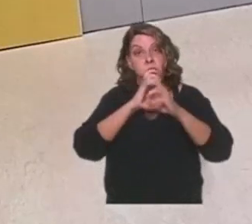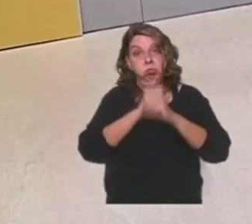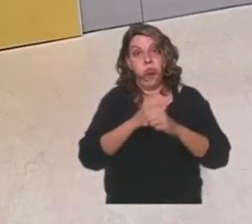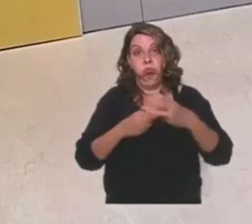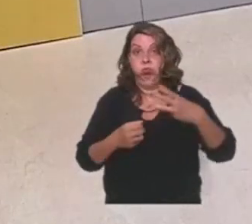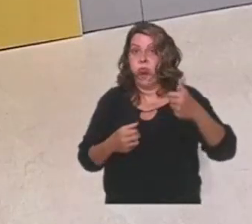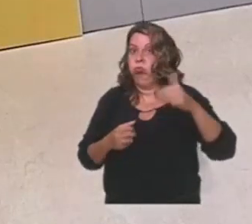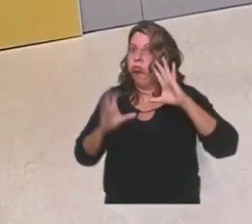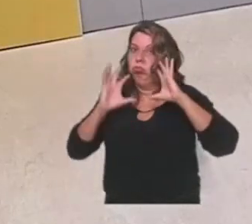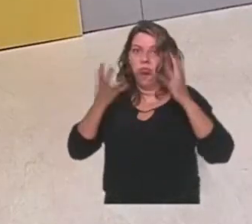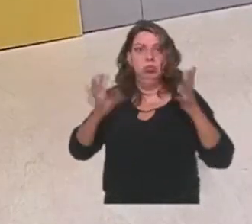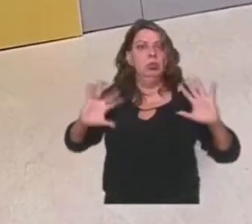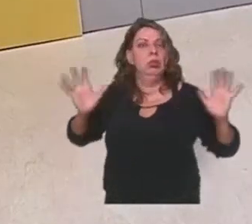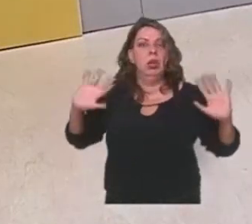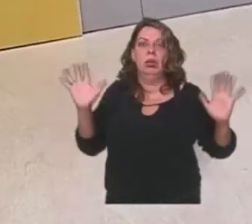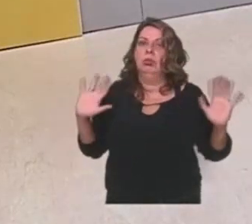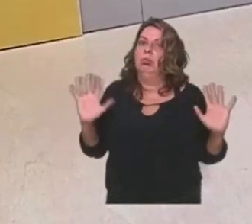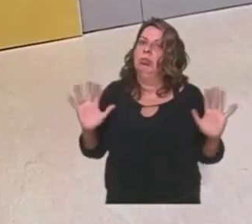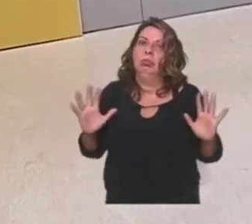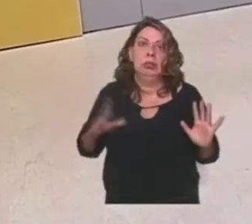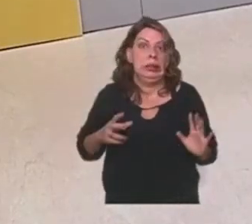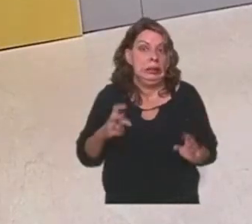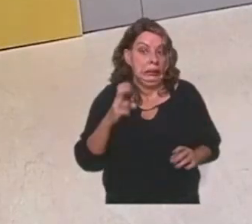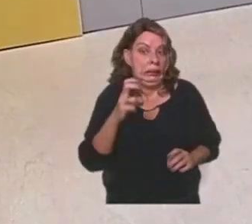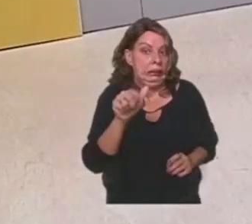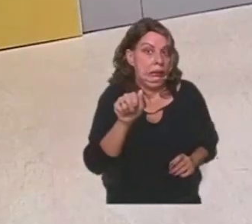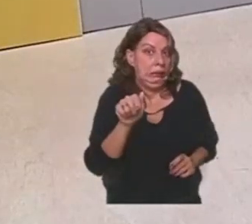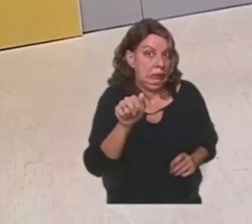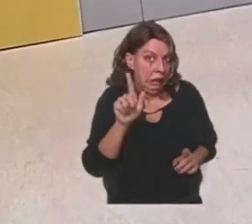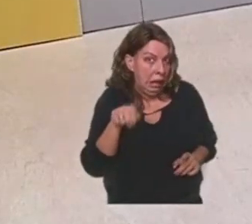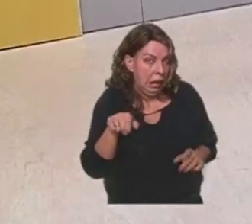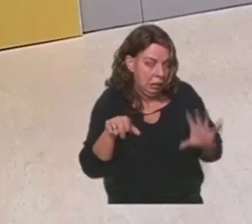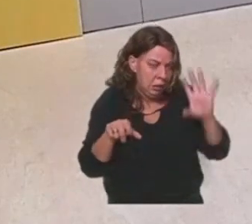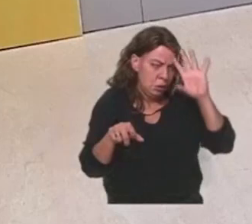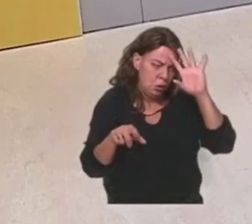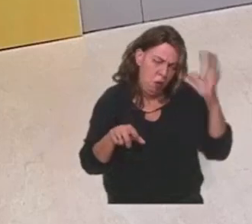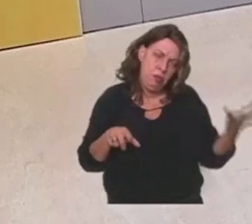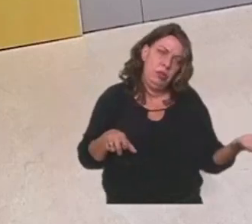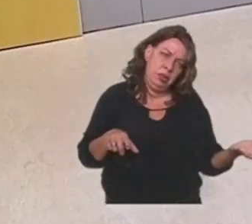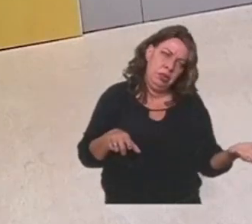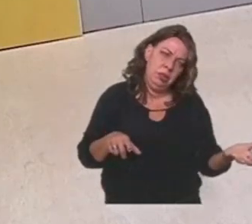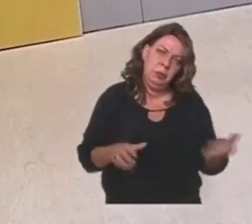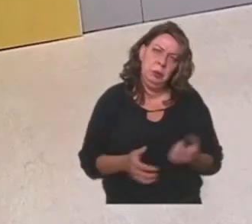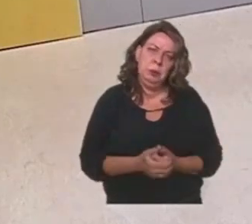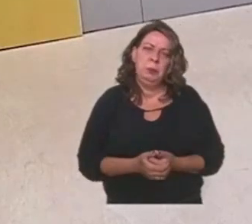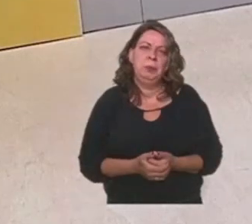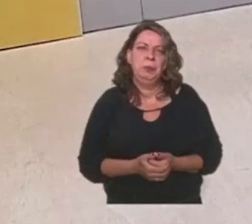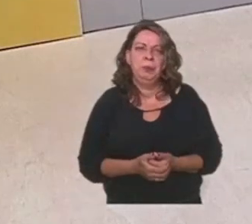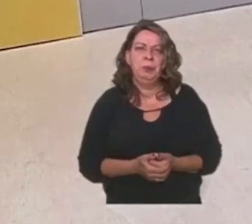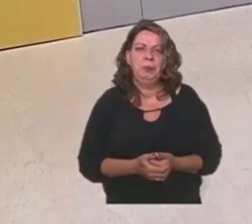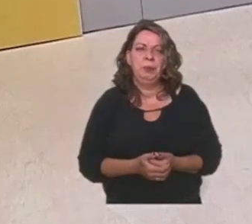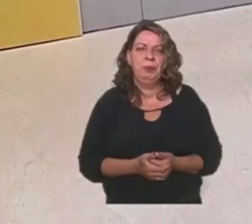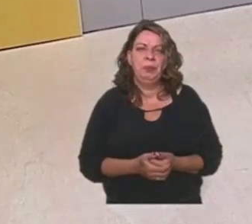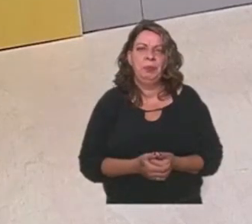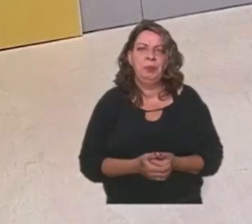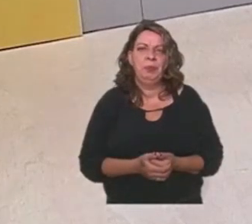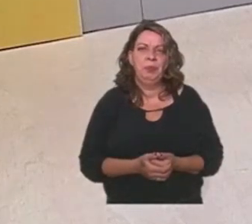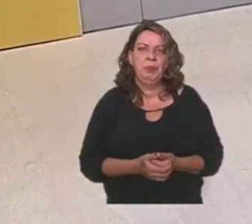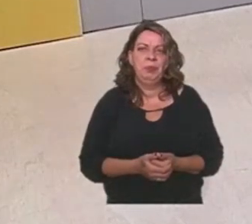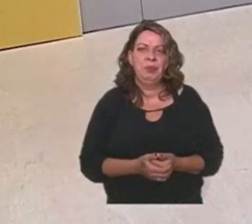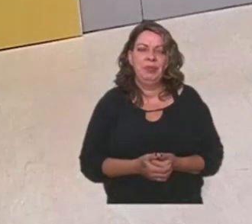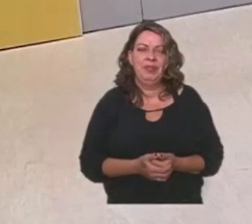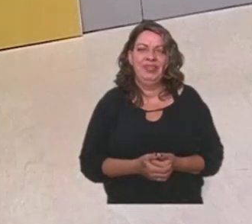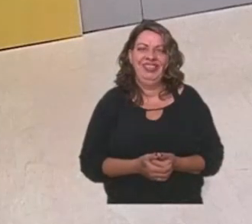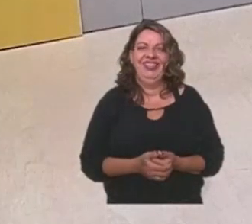chamadas, nada decidido ainda. Será que agora? Será que decide? E o